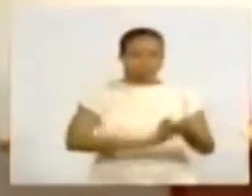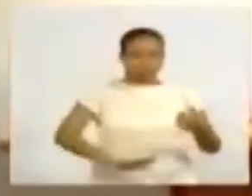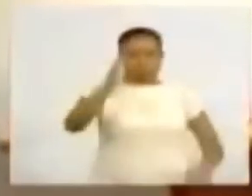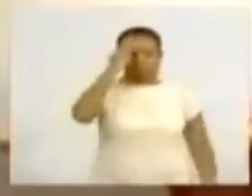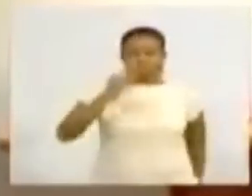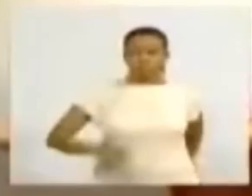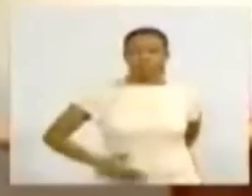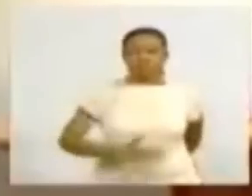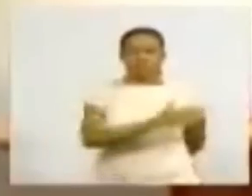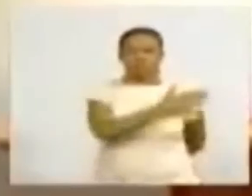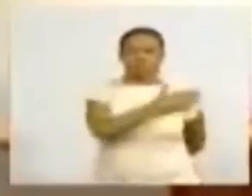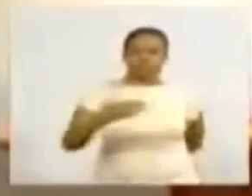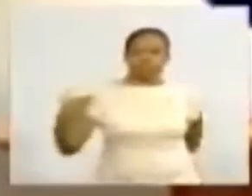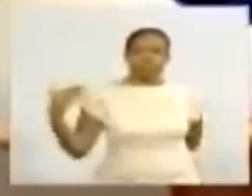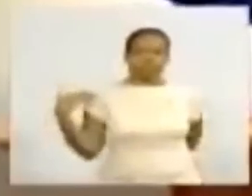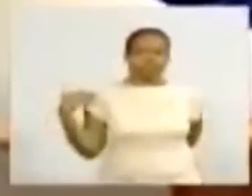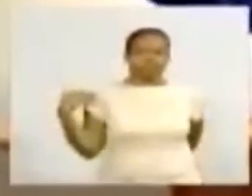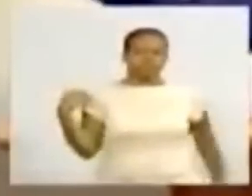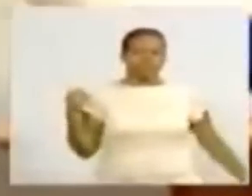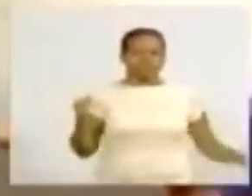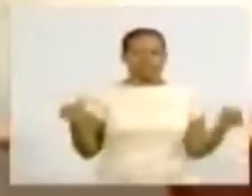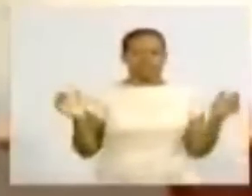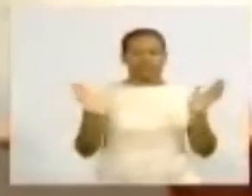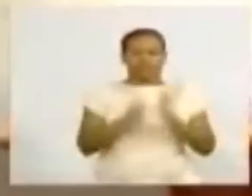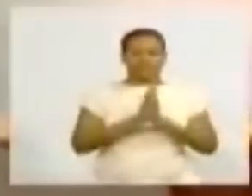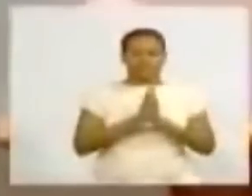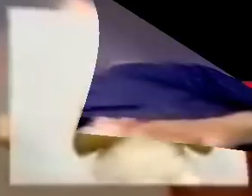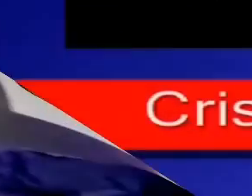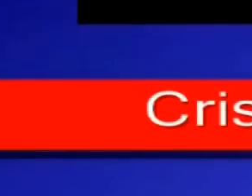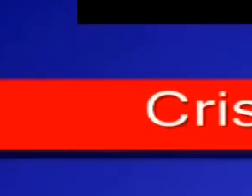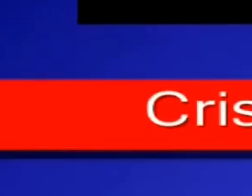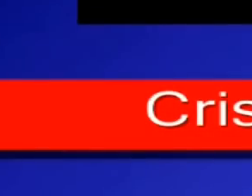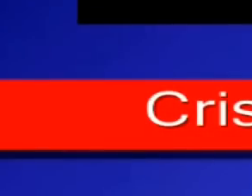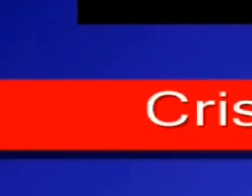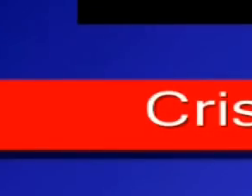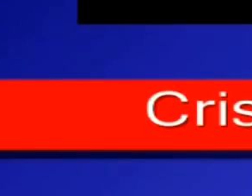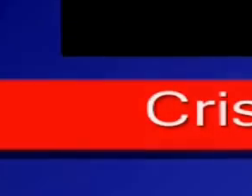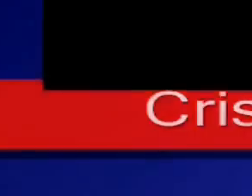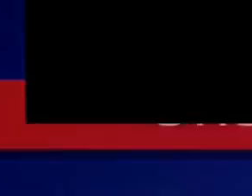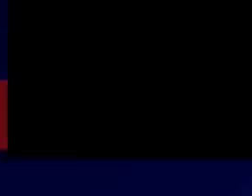Filho e Espírito Santo. Amém.